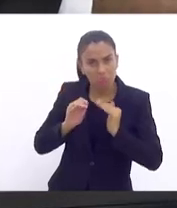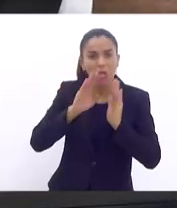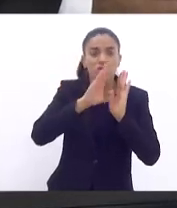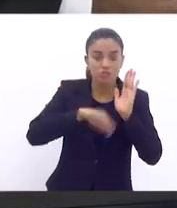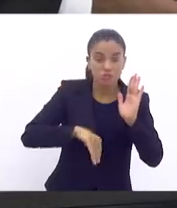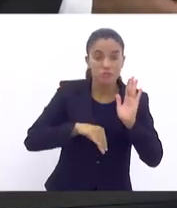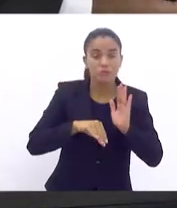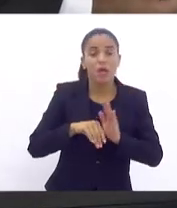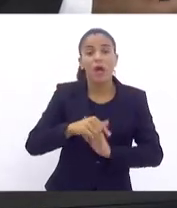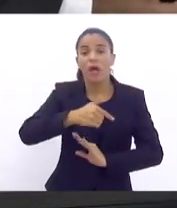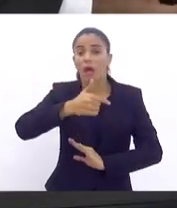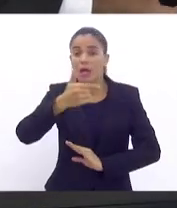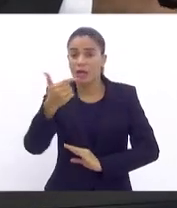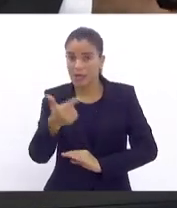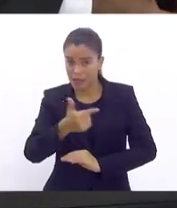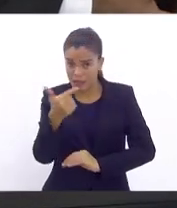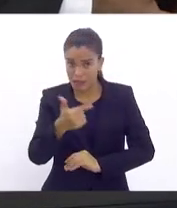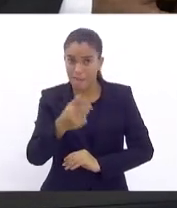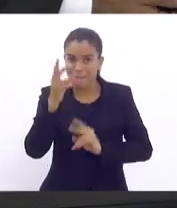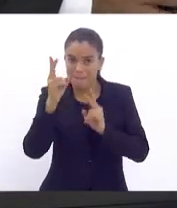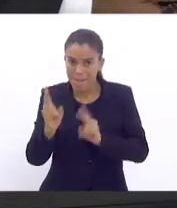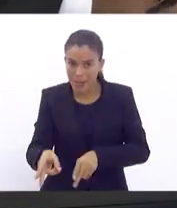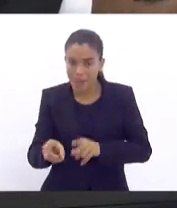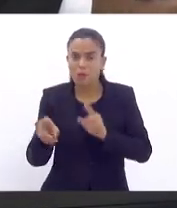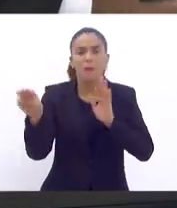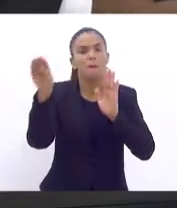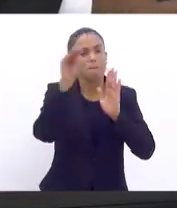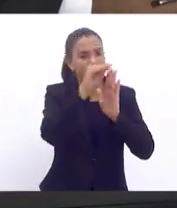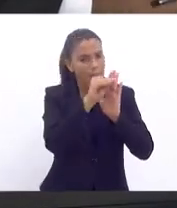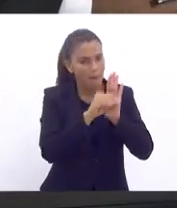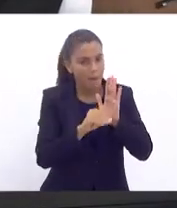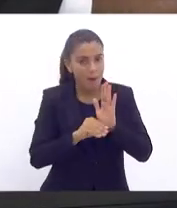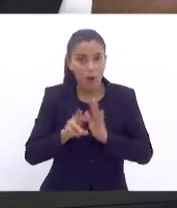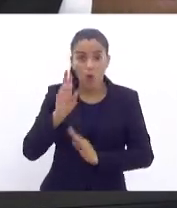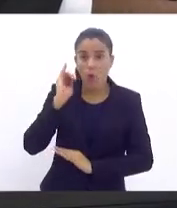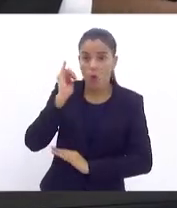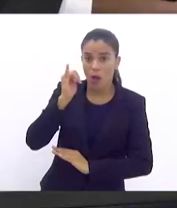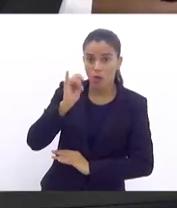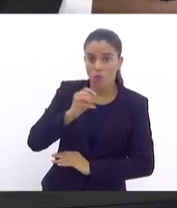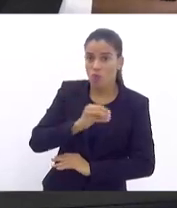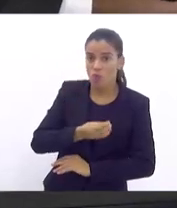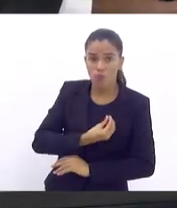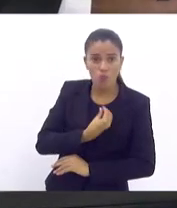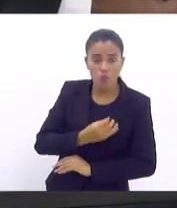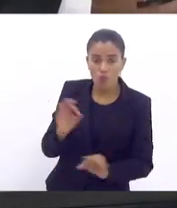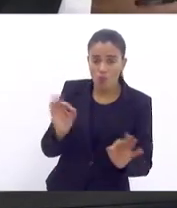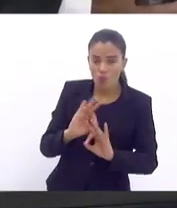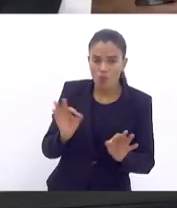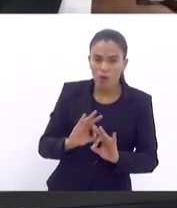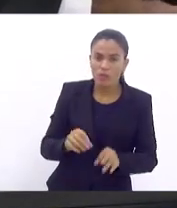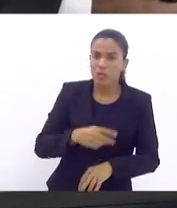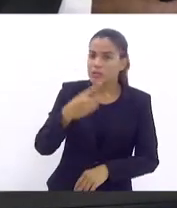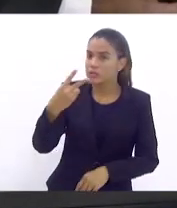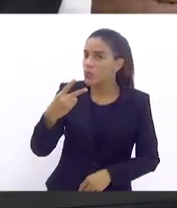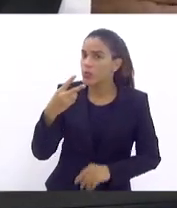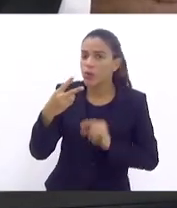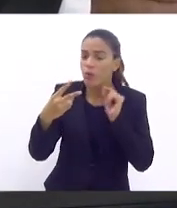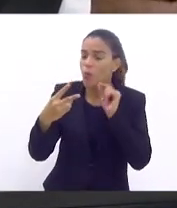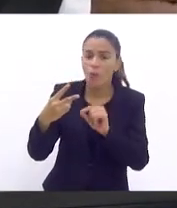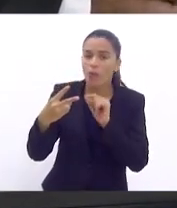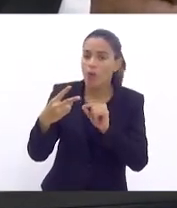a segunda vez entra o mesmo em Pauta o relatório não está presente e peço a gente combinou que na segunda vez isso